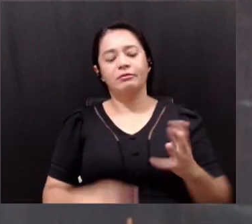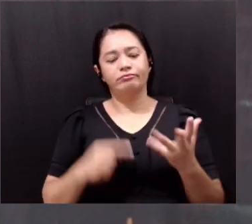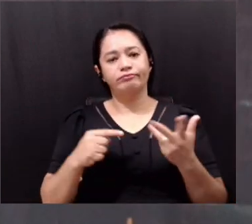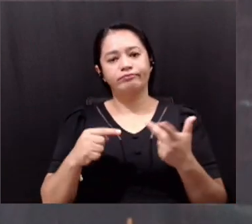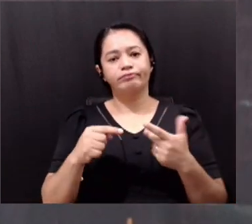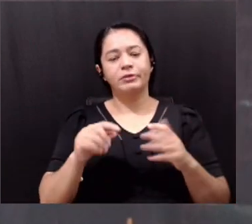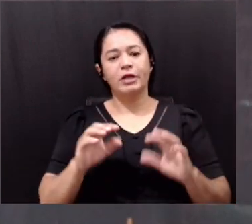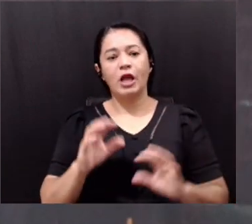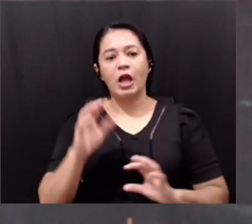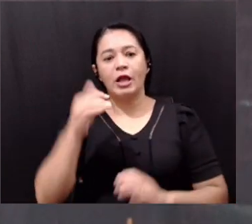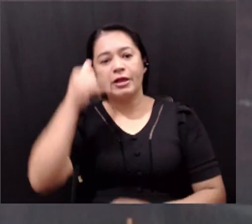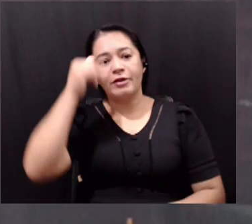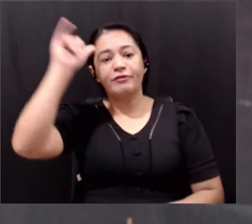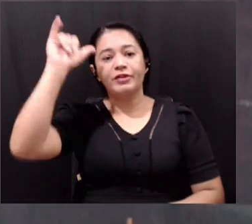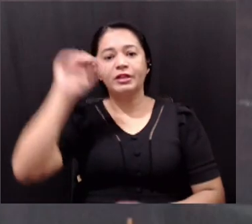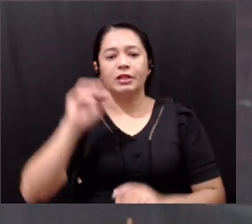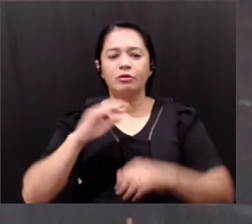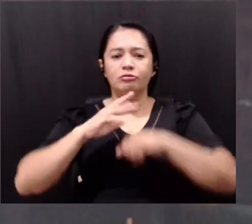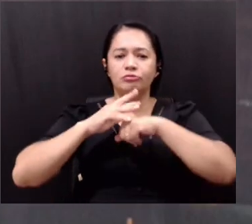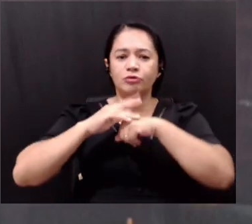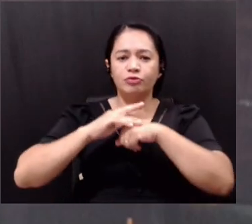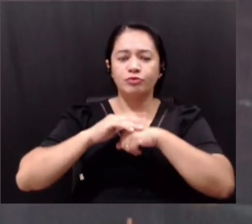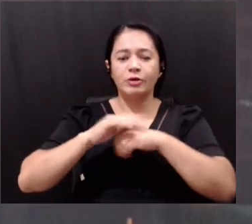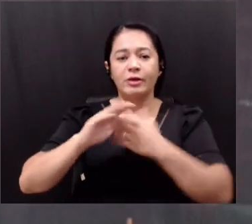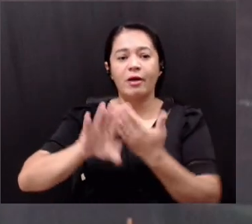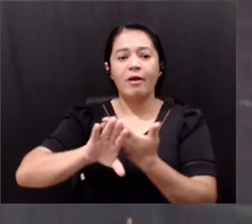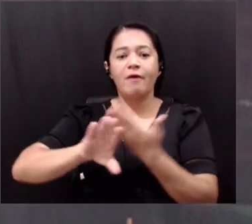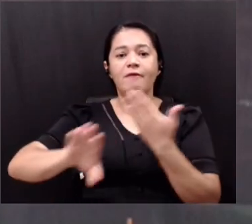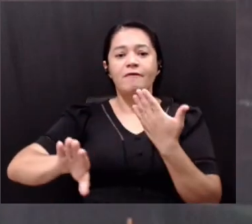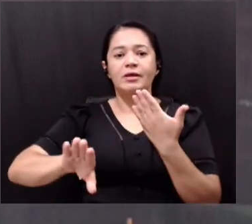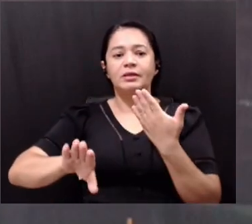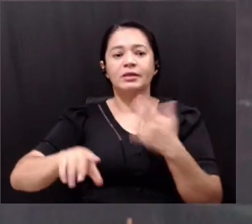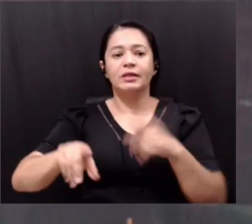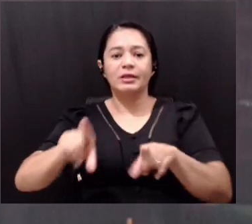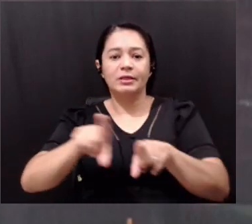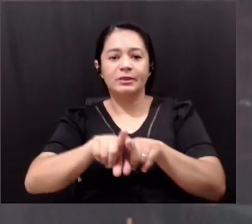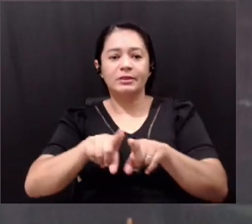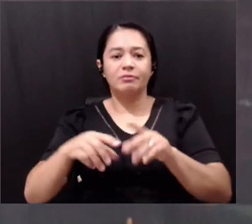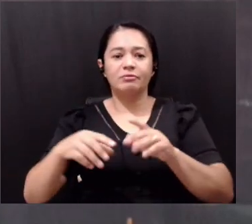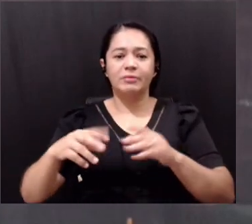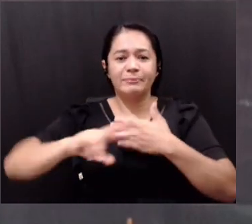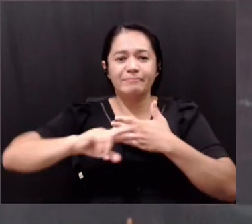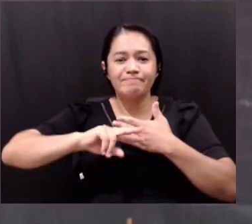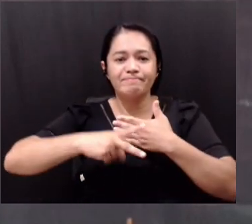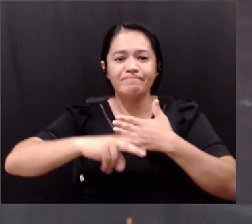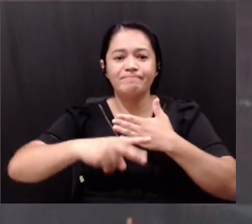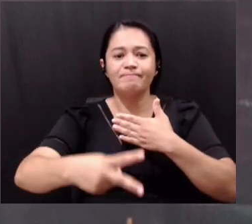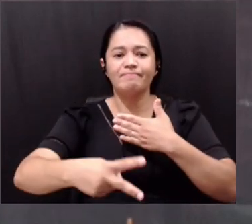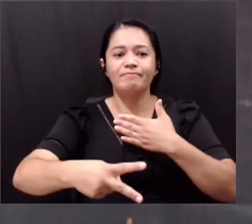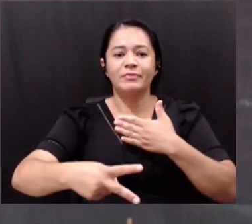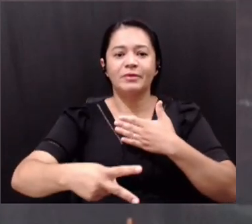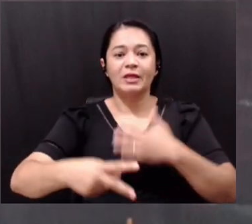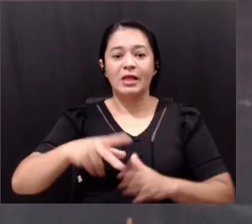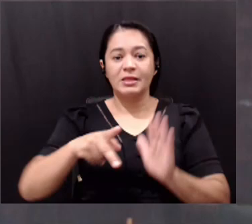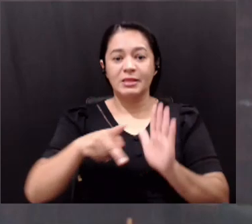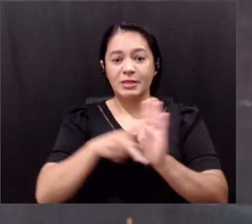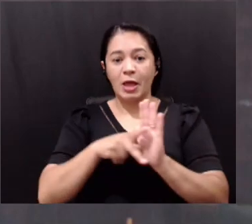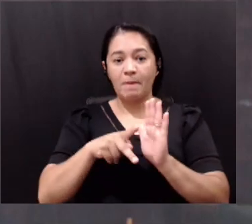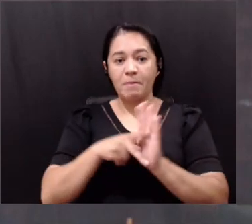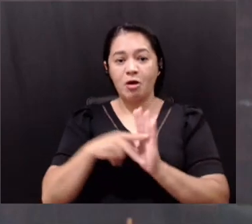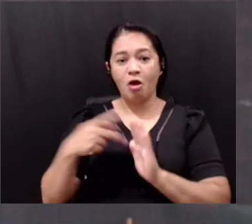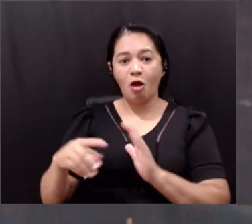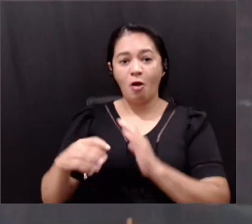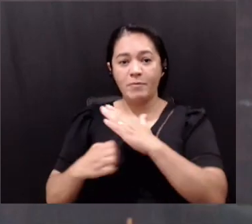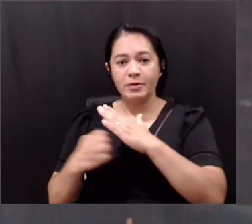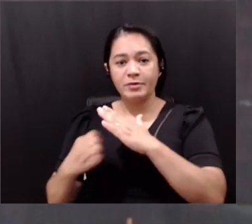evitem adoecimentos, afastamentos e questões que impactam não só na própria empresa, na produtividade da própria empresa, como